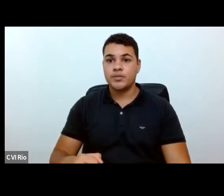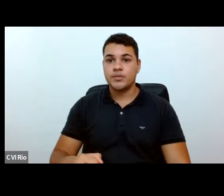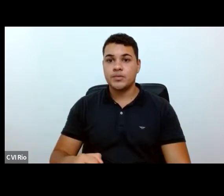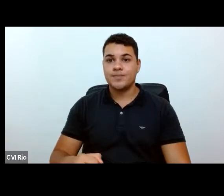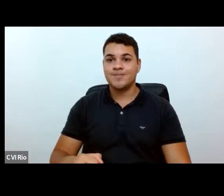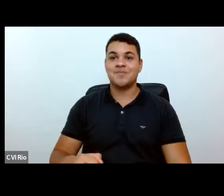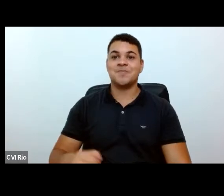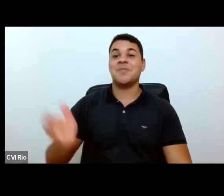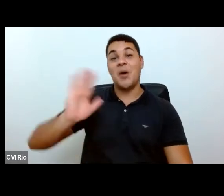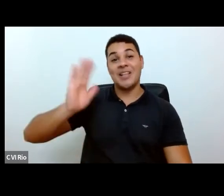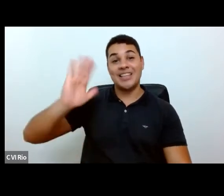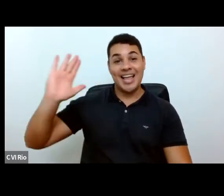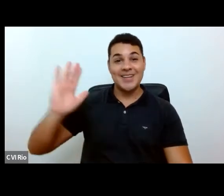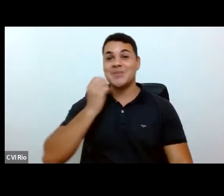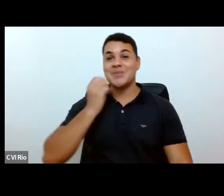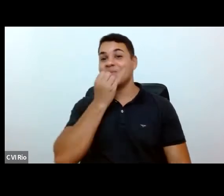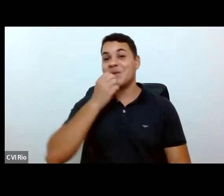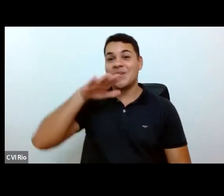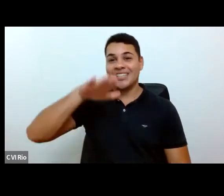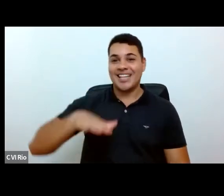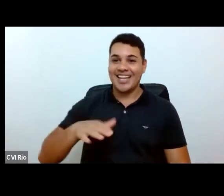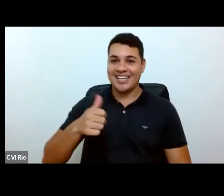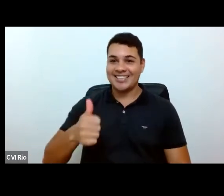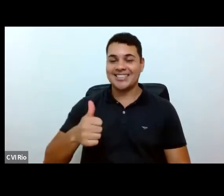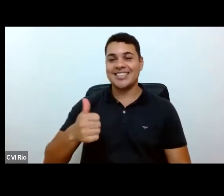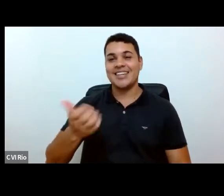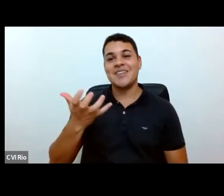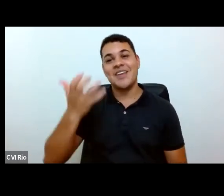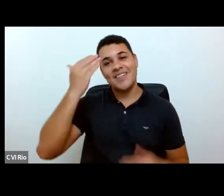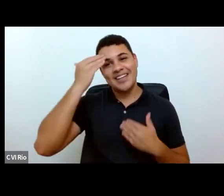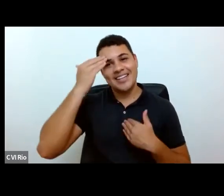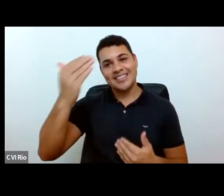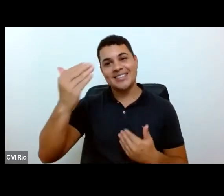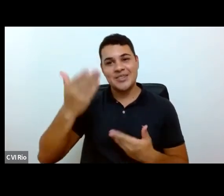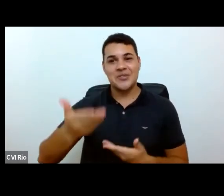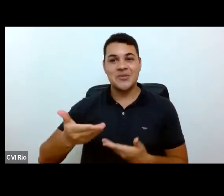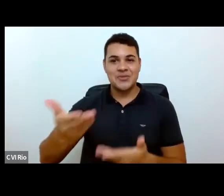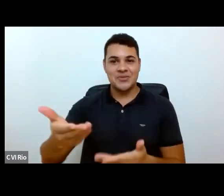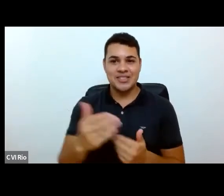Olá, boa tarde. Olá, tudo bem? Agradecer pelo convite.